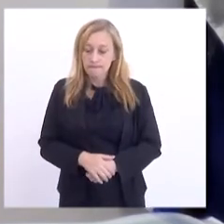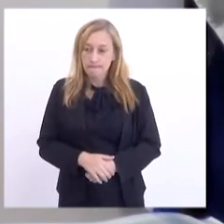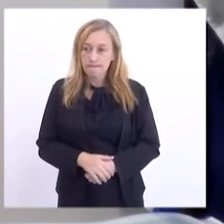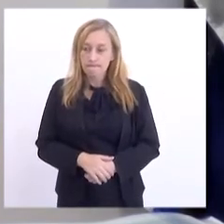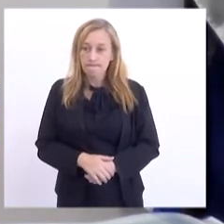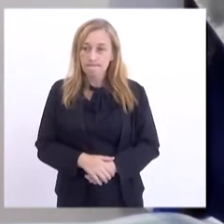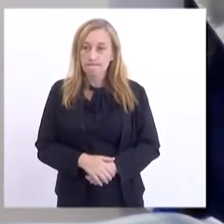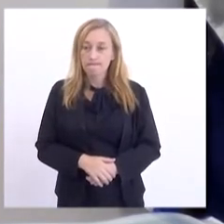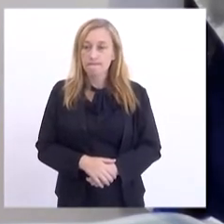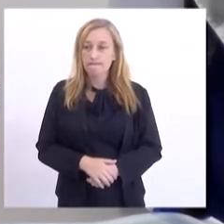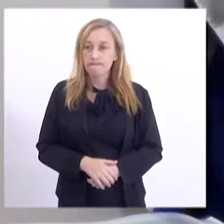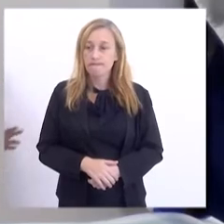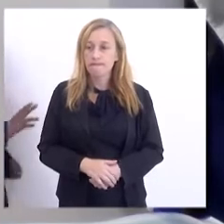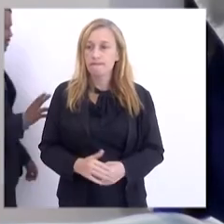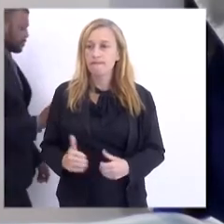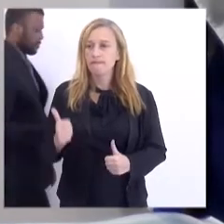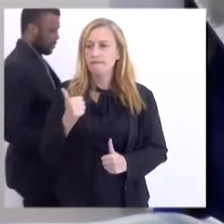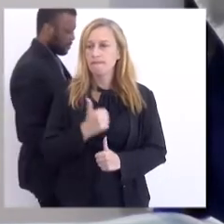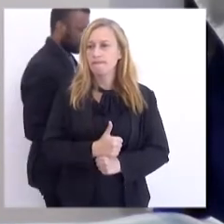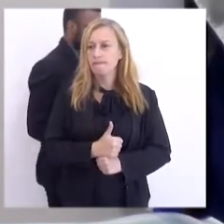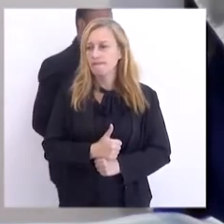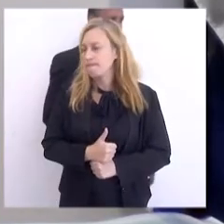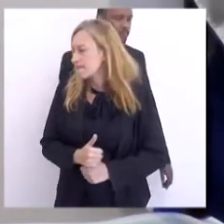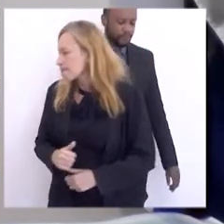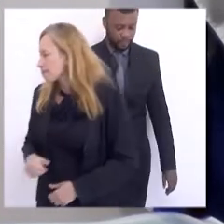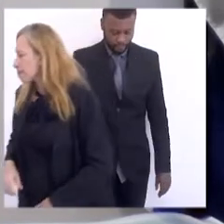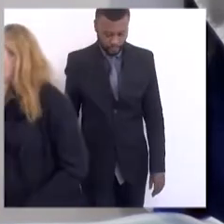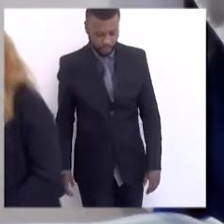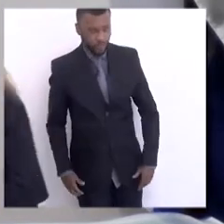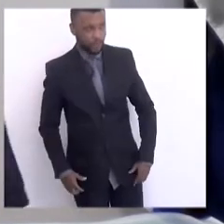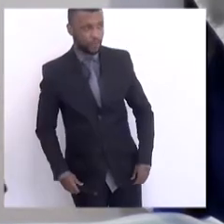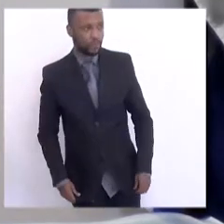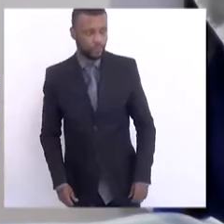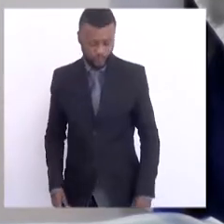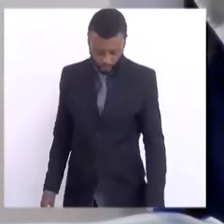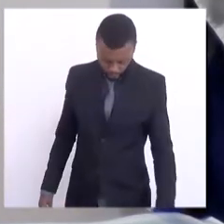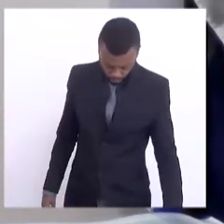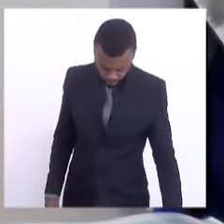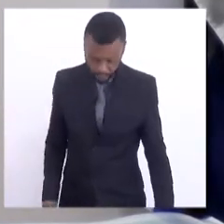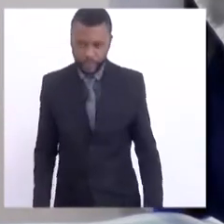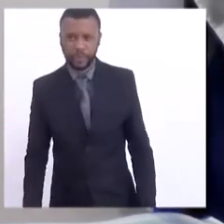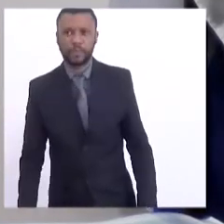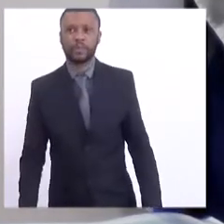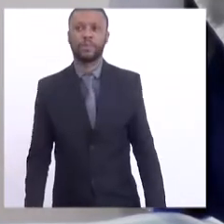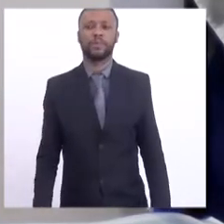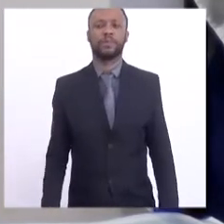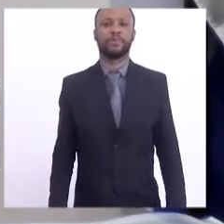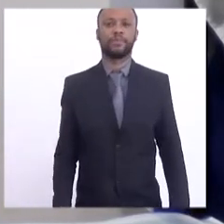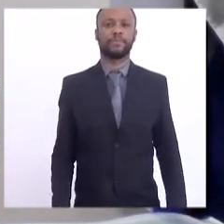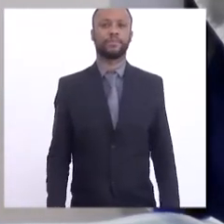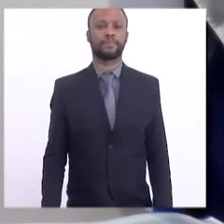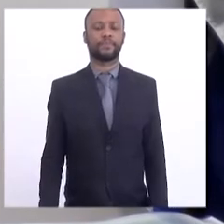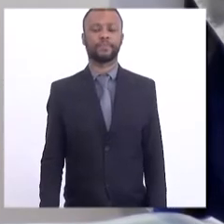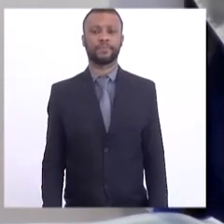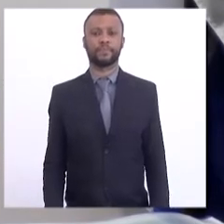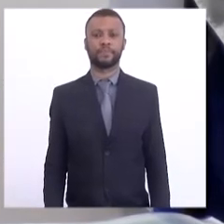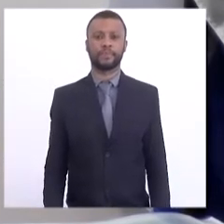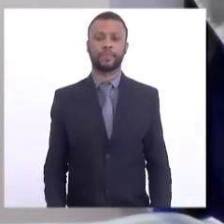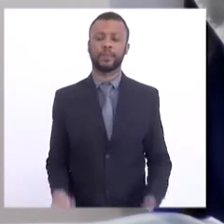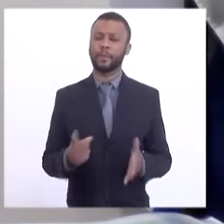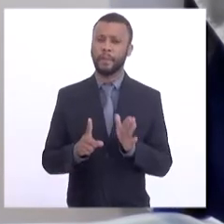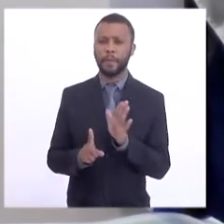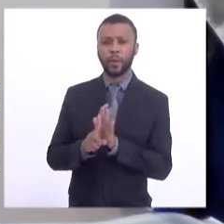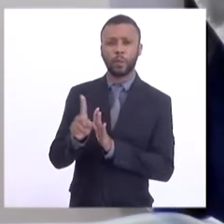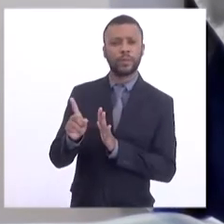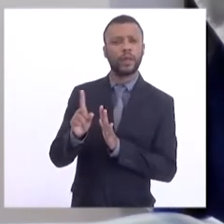que pega ao mesmo tempo a deputada Renata Pergunta a deputado ele é o mar é essa como é que vocês estão pensando